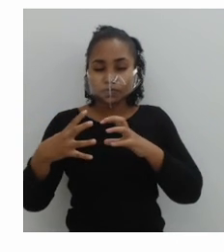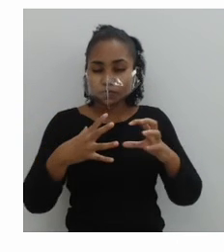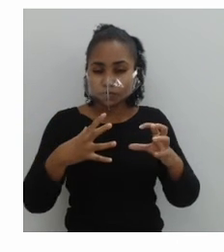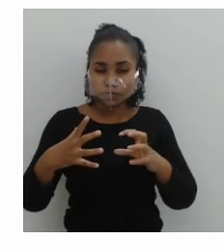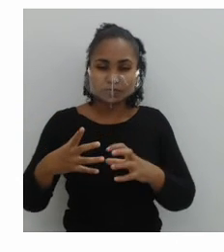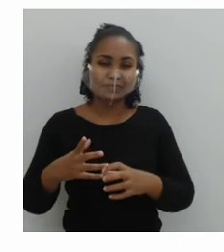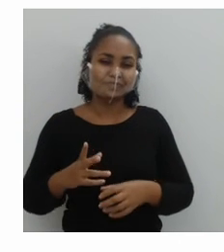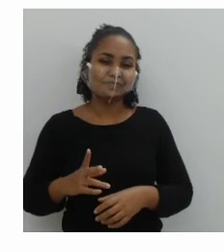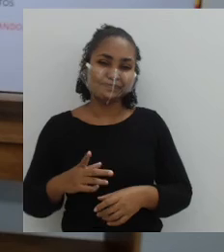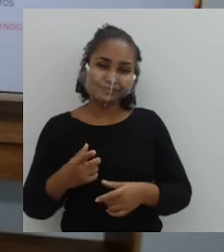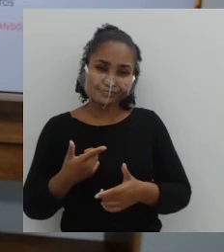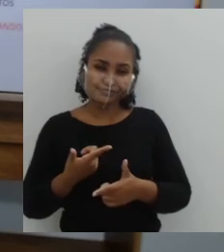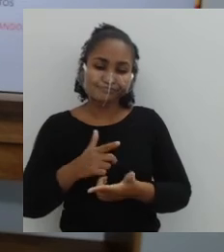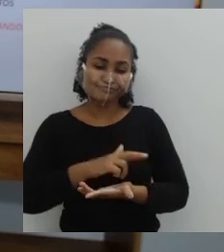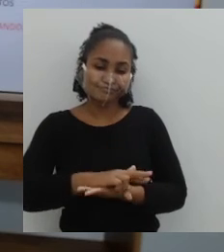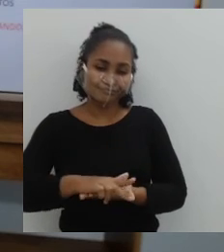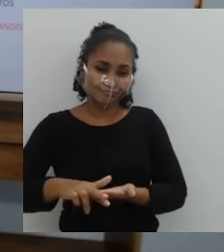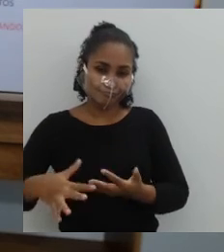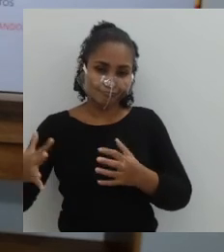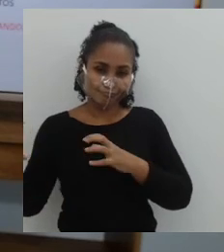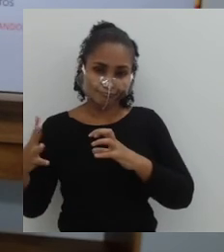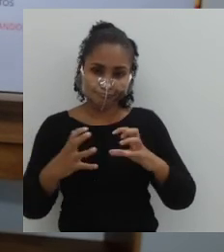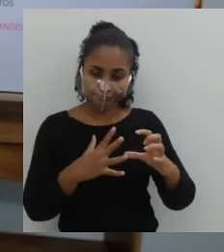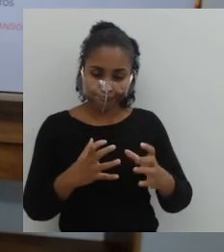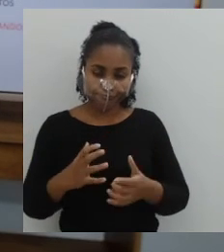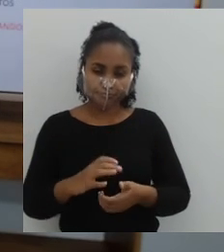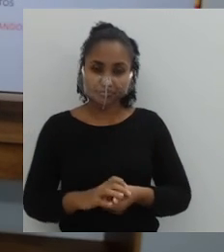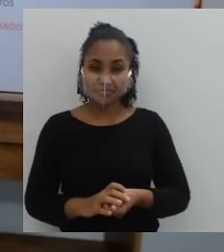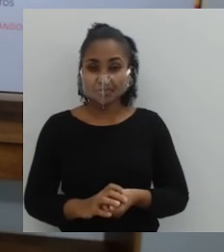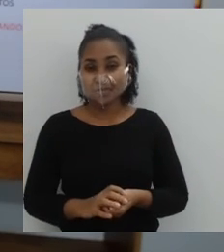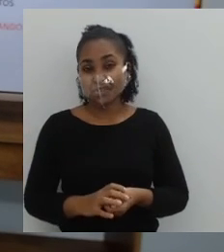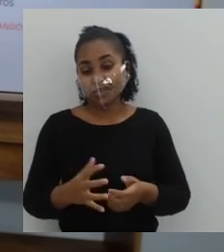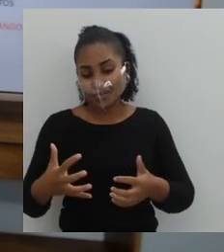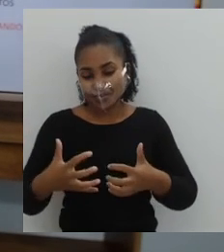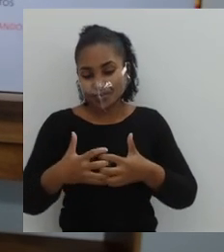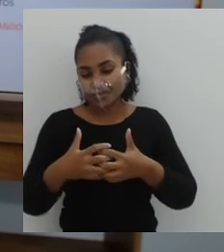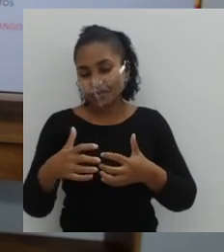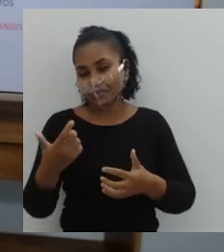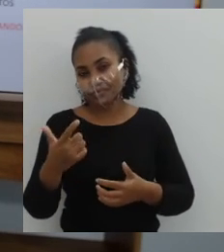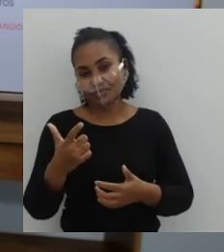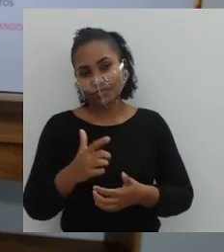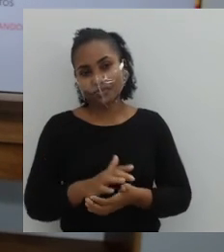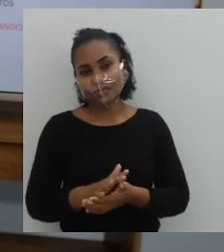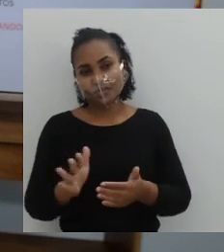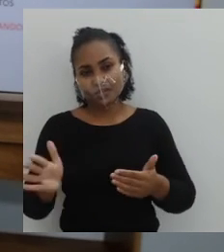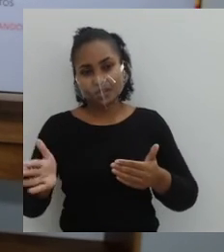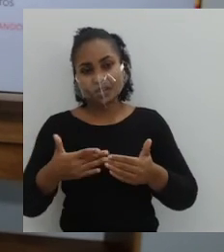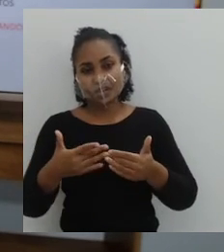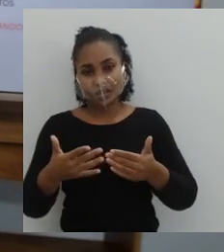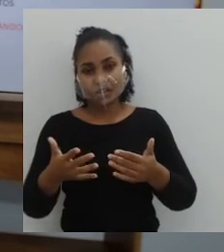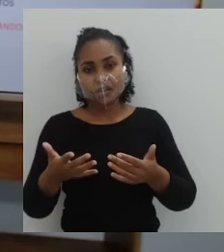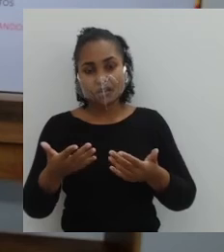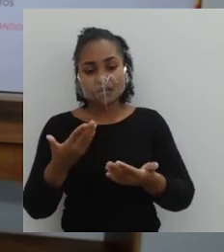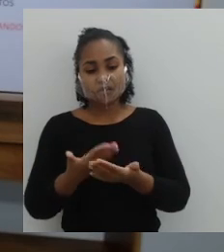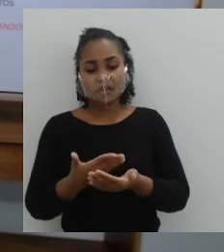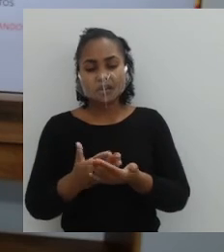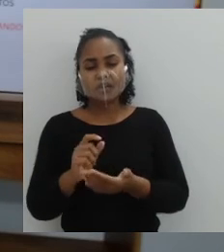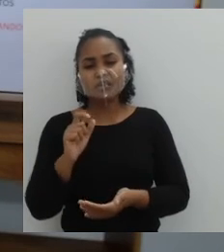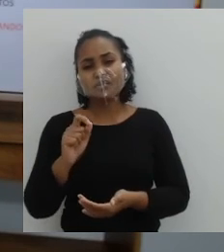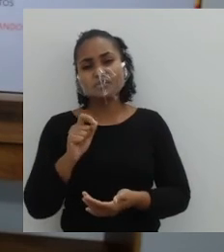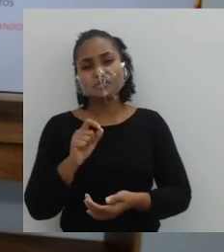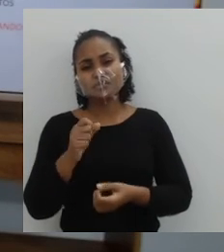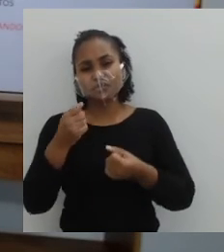teve tensos conflitos entre esses povos. Nunca houve a união. Eu quero encerrar essa aula falando